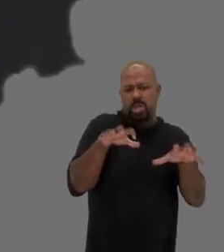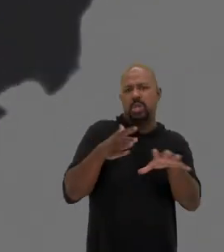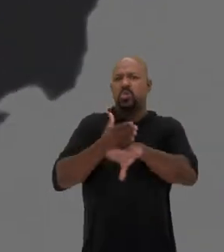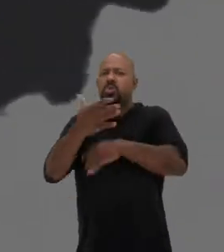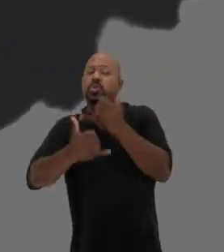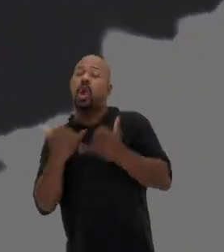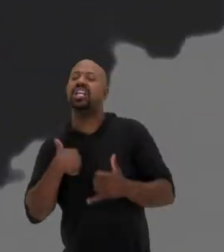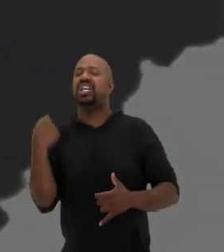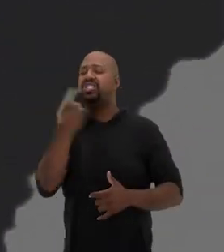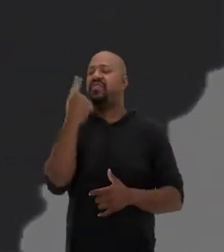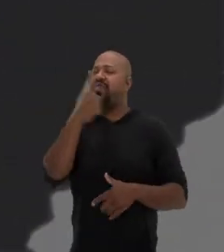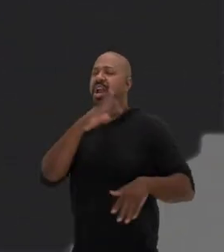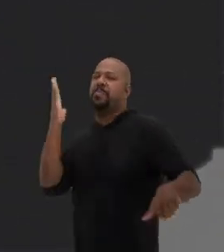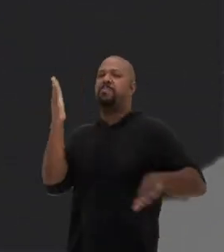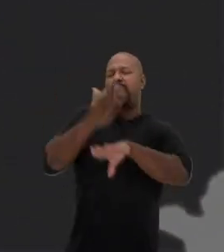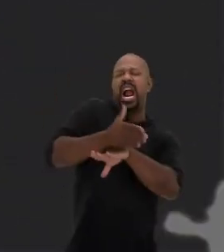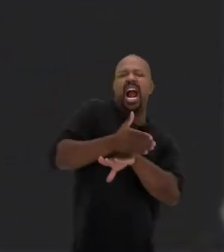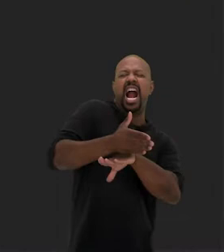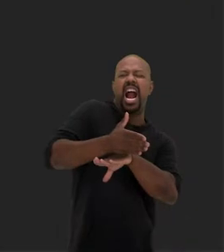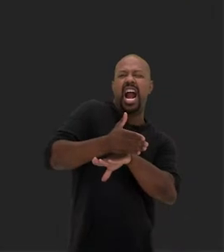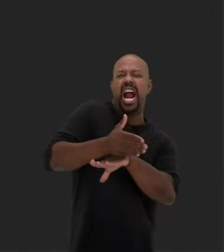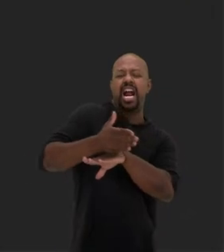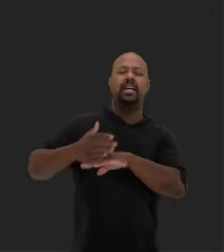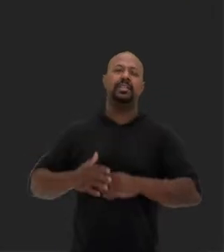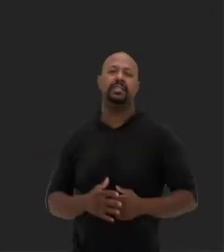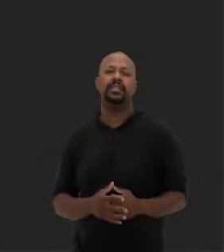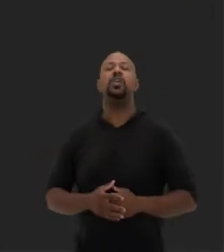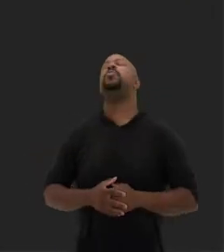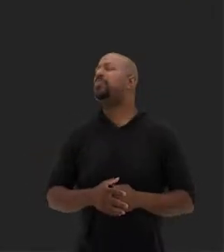no jogo. A gente vai pegar eles.